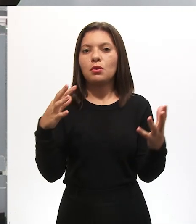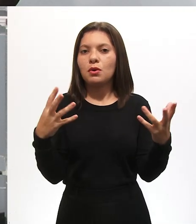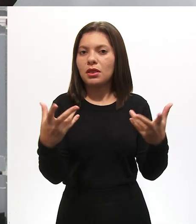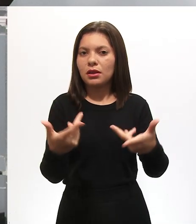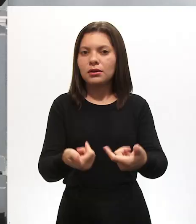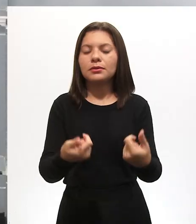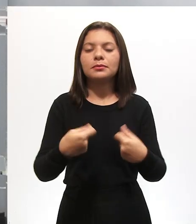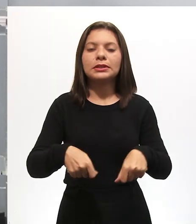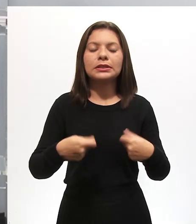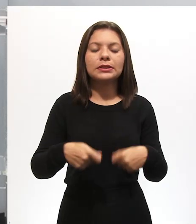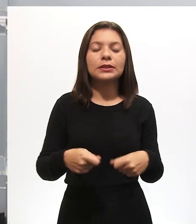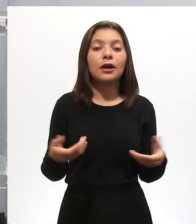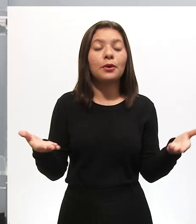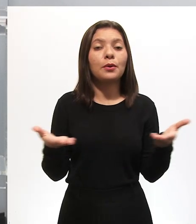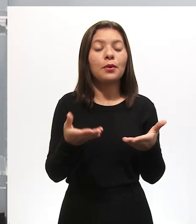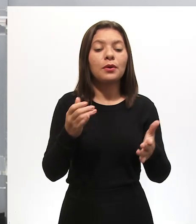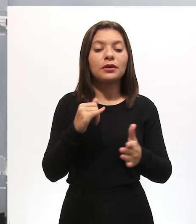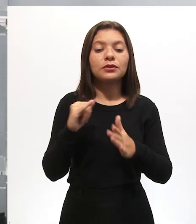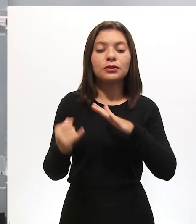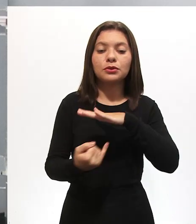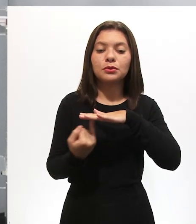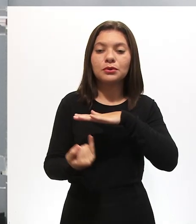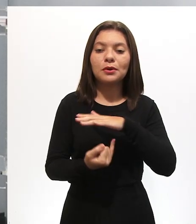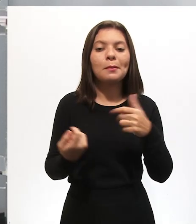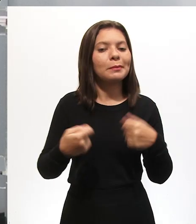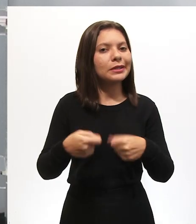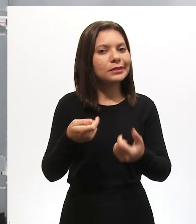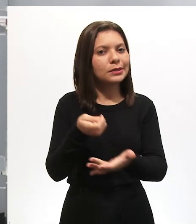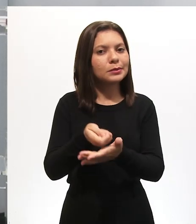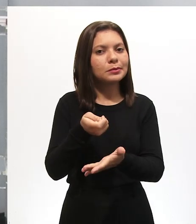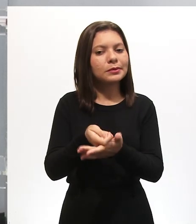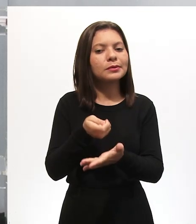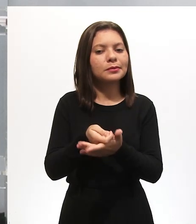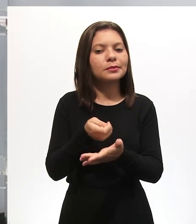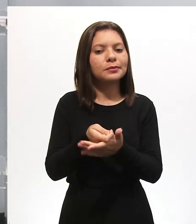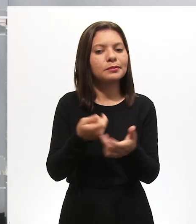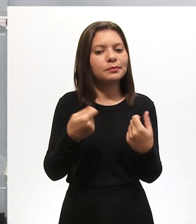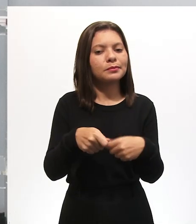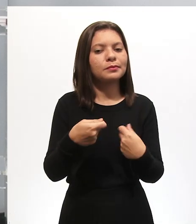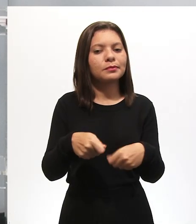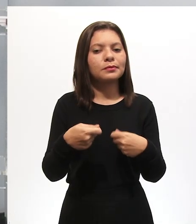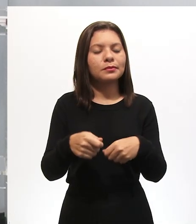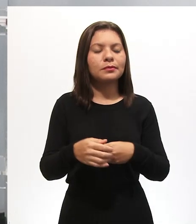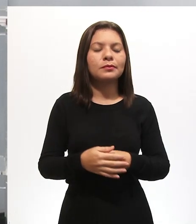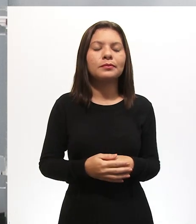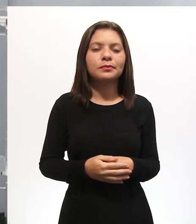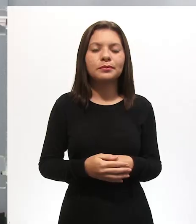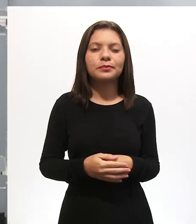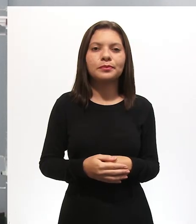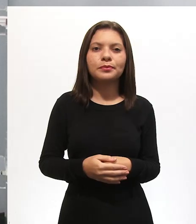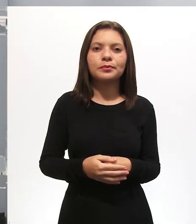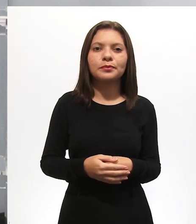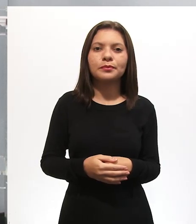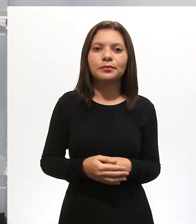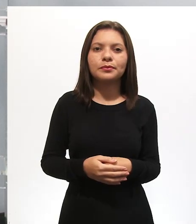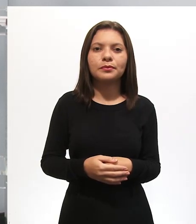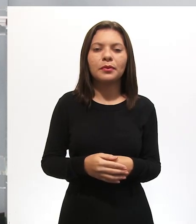as instituições, agora, elas vão ter que colocar em prática vamos colocar